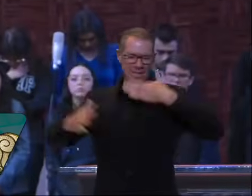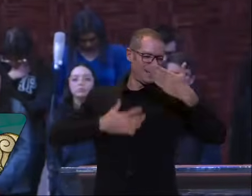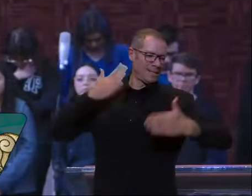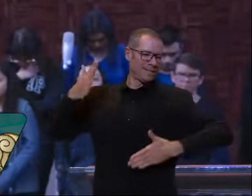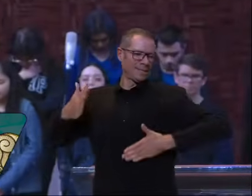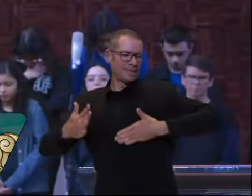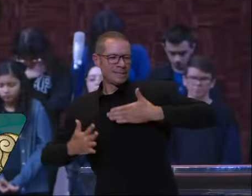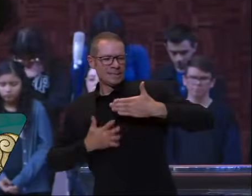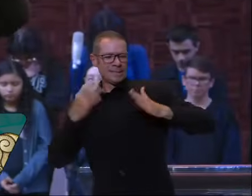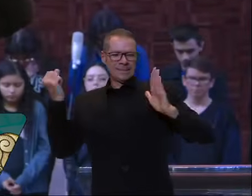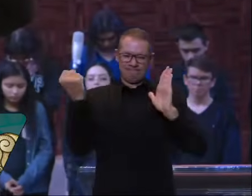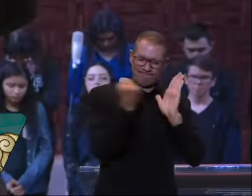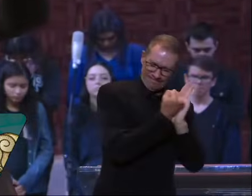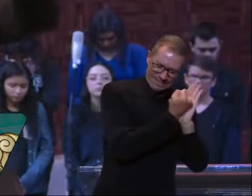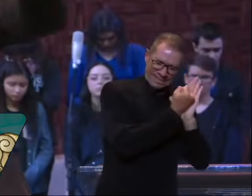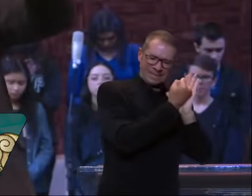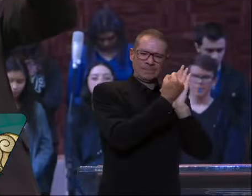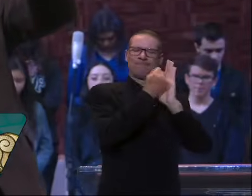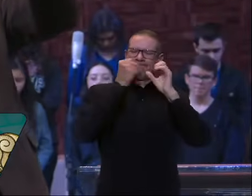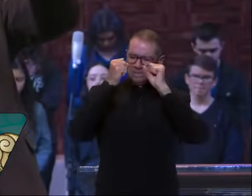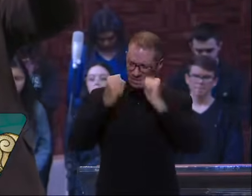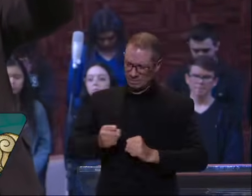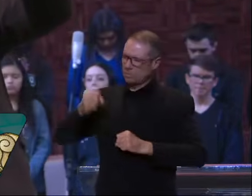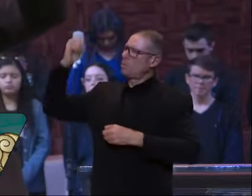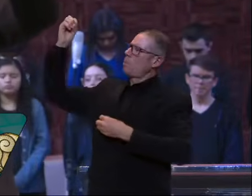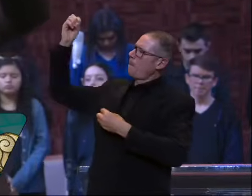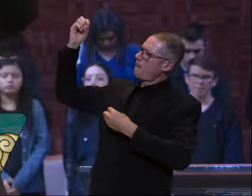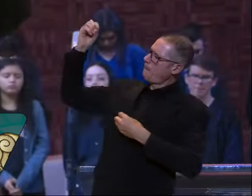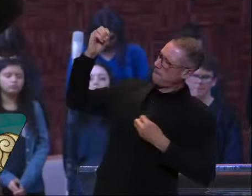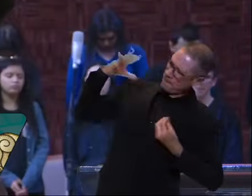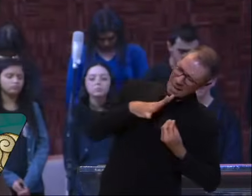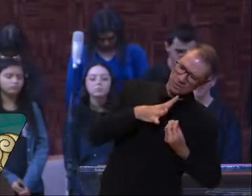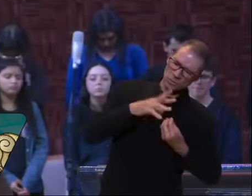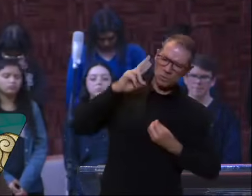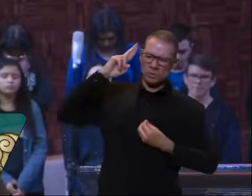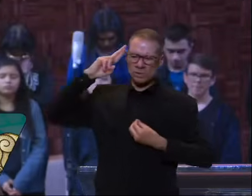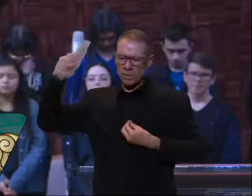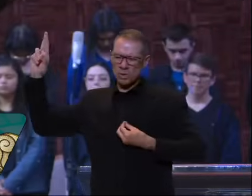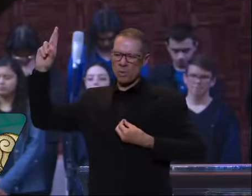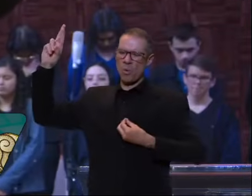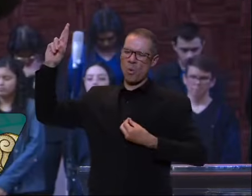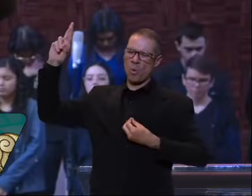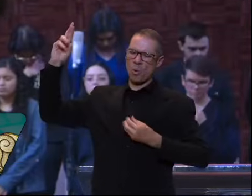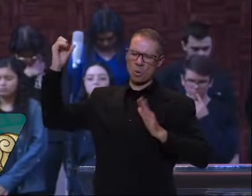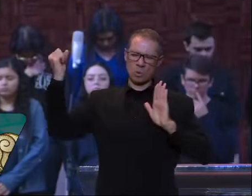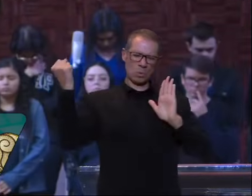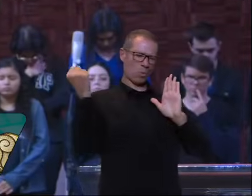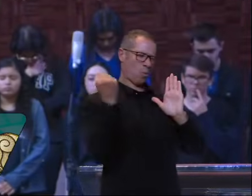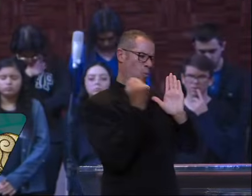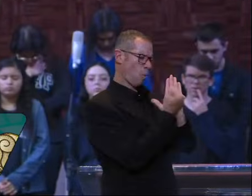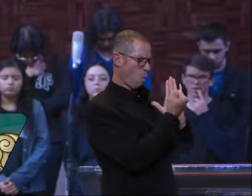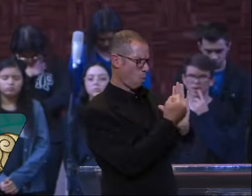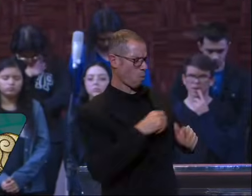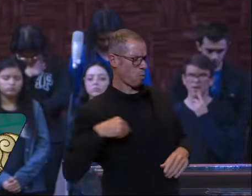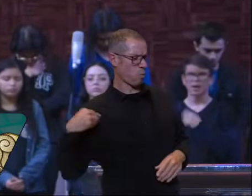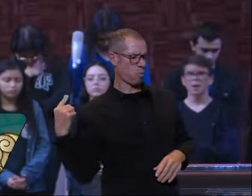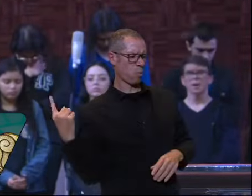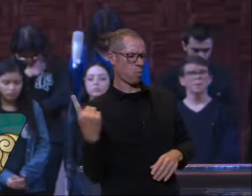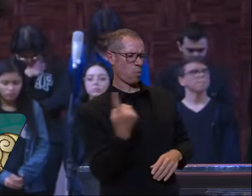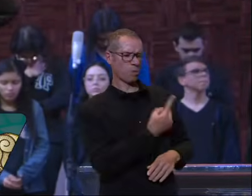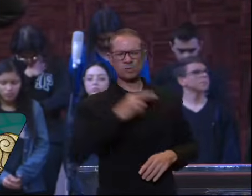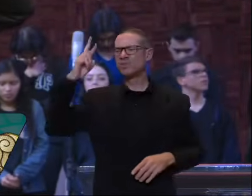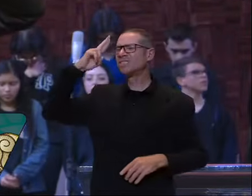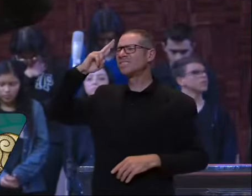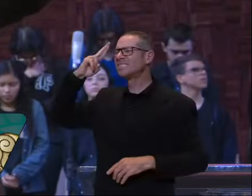alegria, o selo, a marca da bênção. Que o Senhor coloque o teu selo em nós. Que o